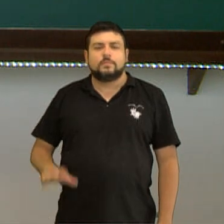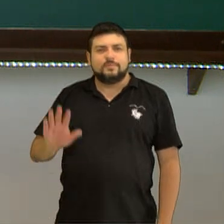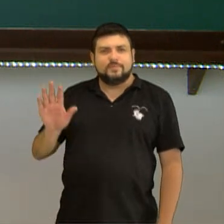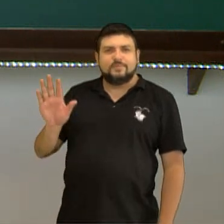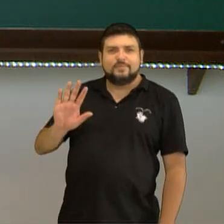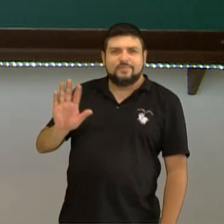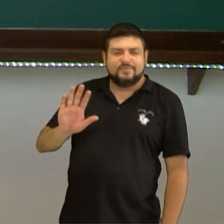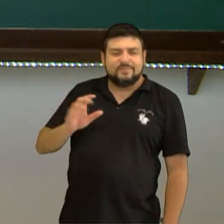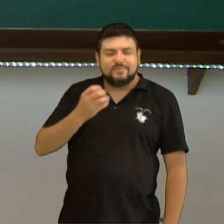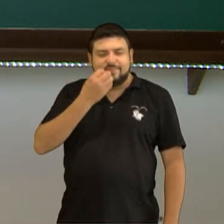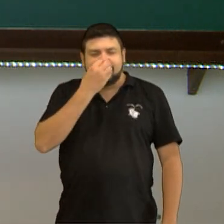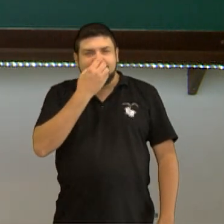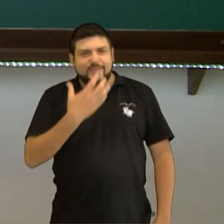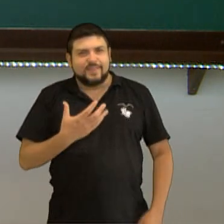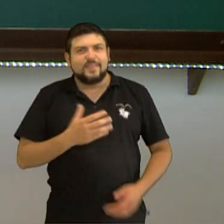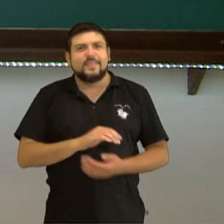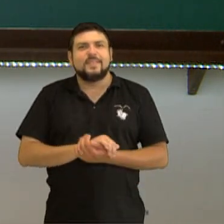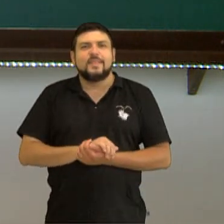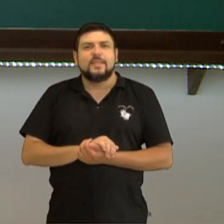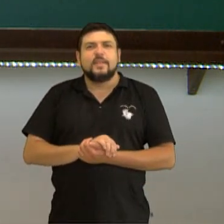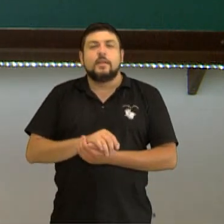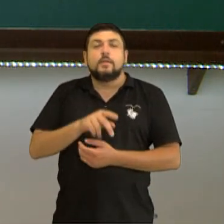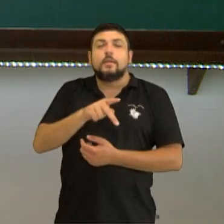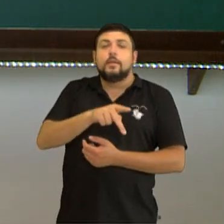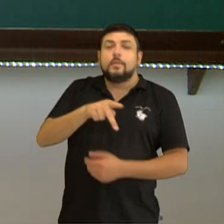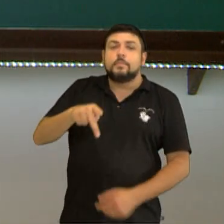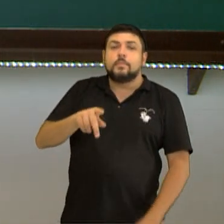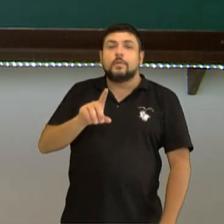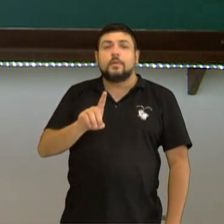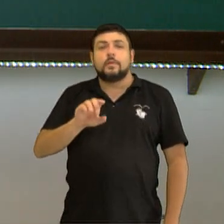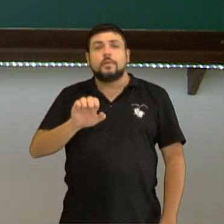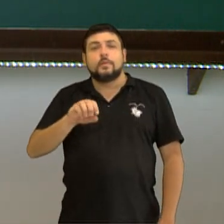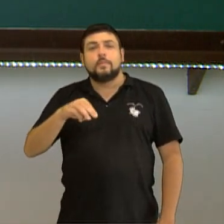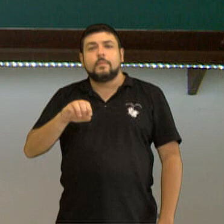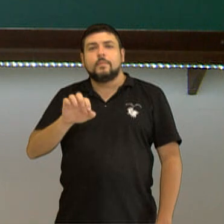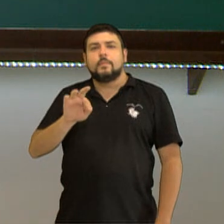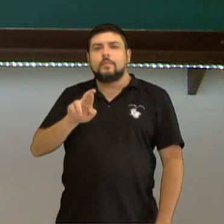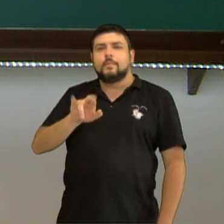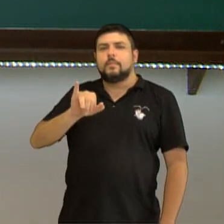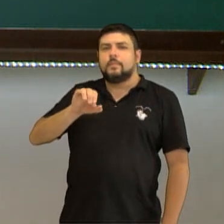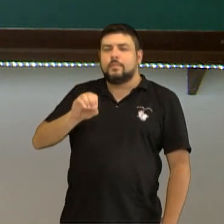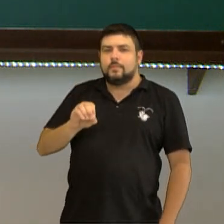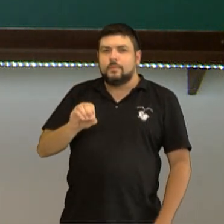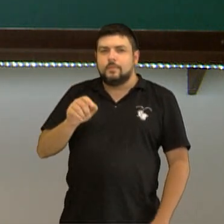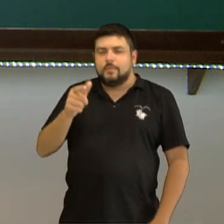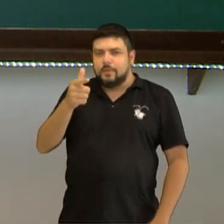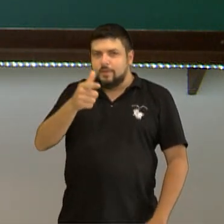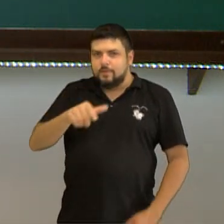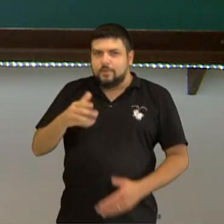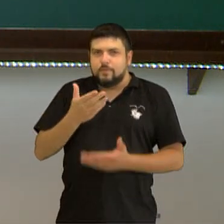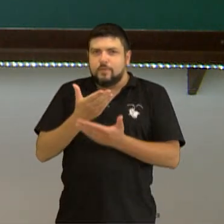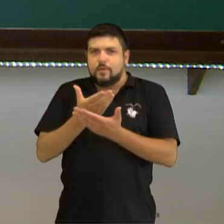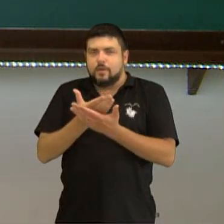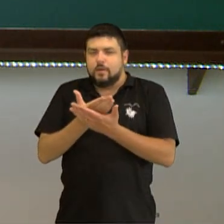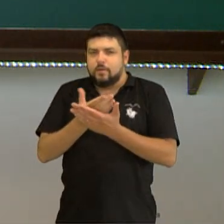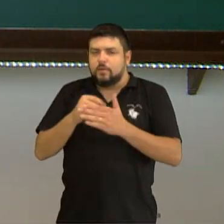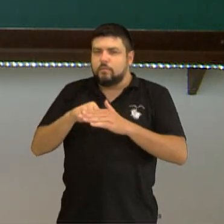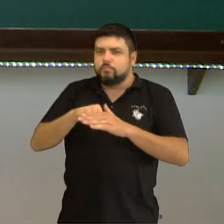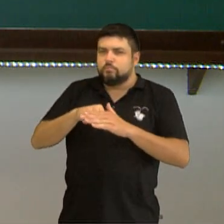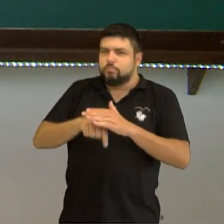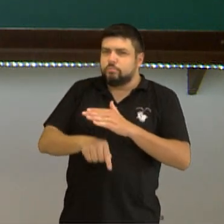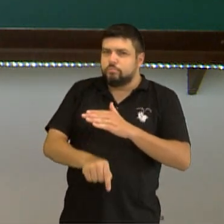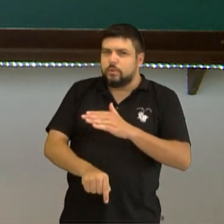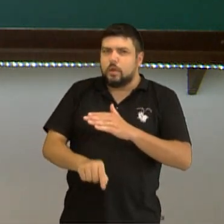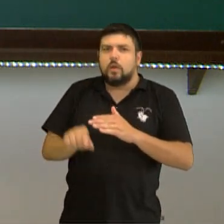Olá, tudo bem? Professor Demétrio na área para mais uma aula aí de aprofundamento hoje sobre os